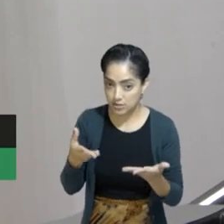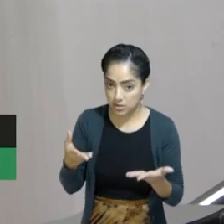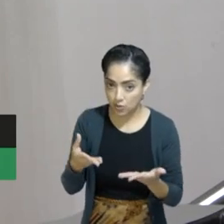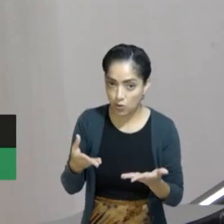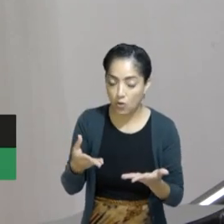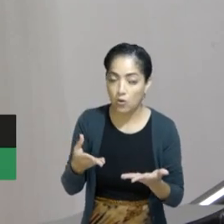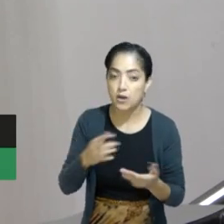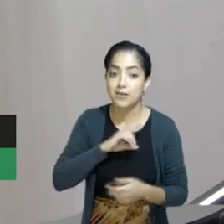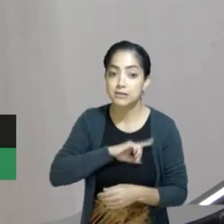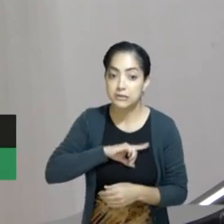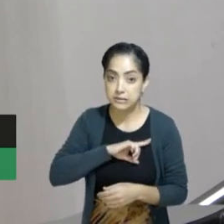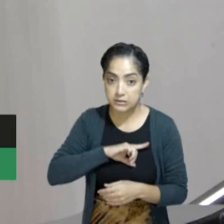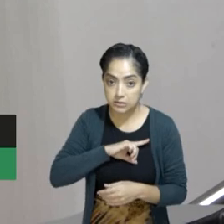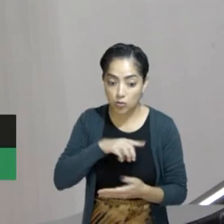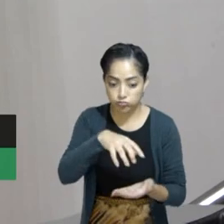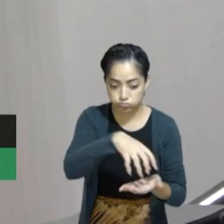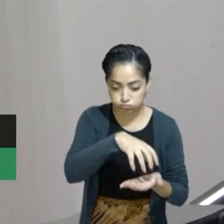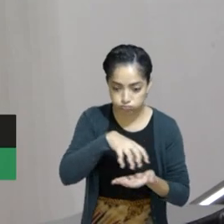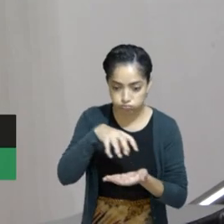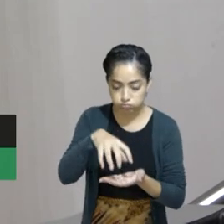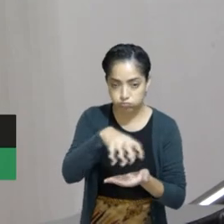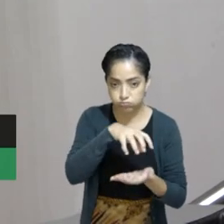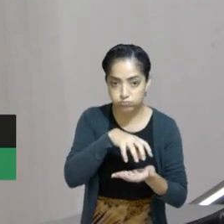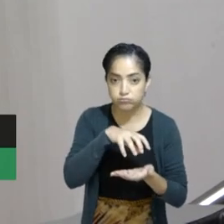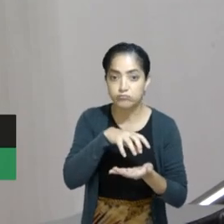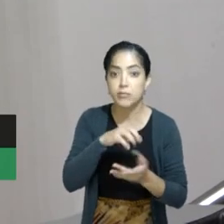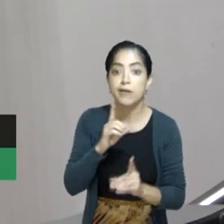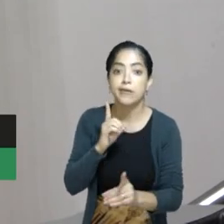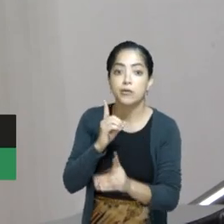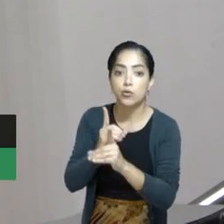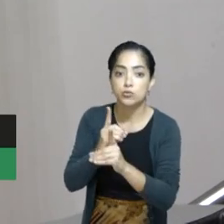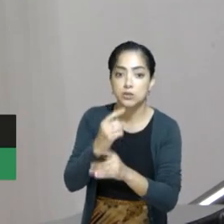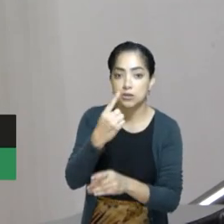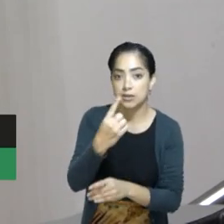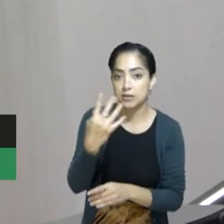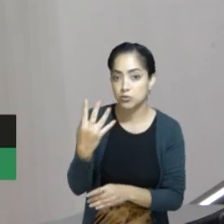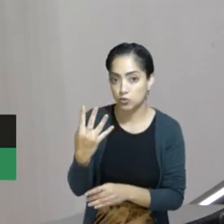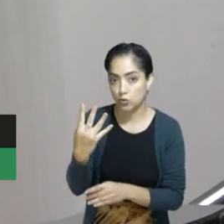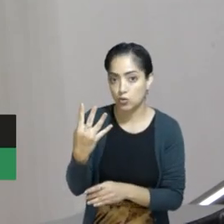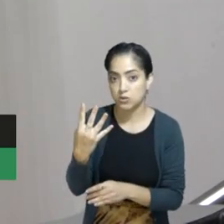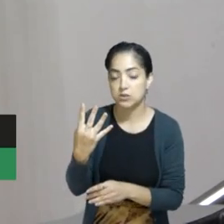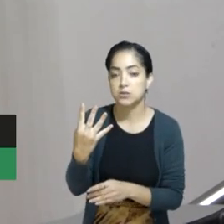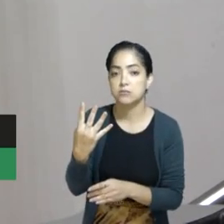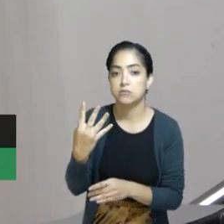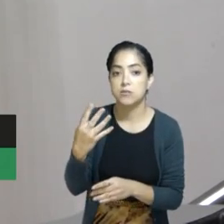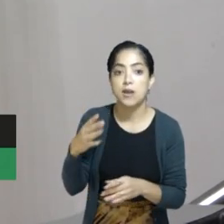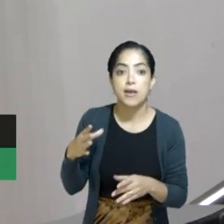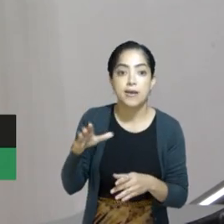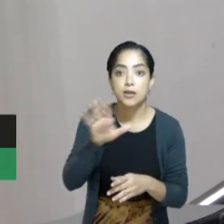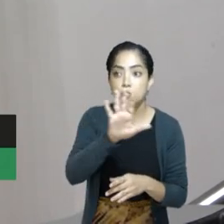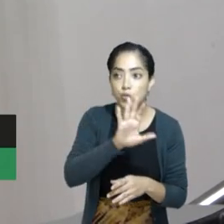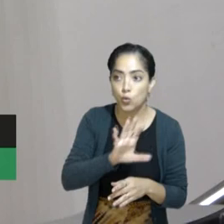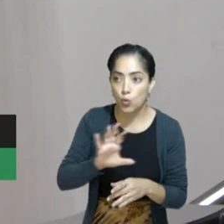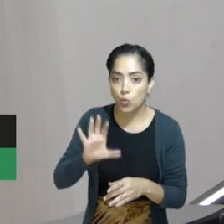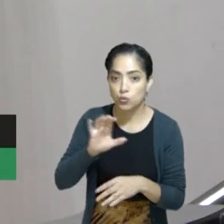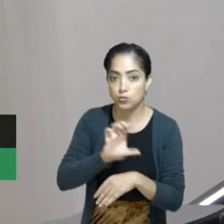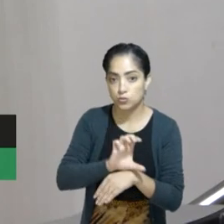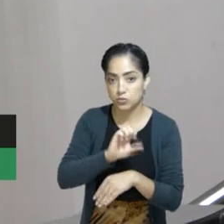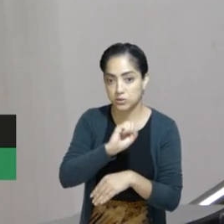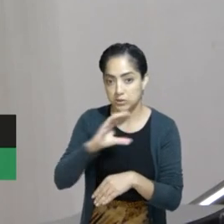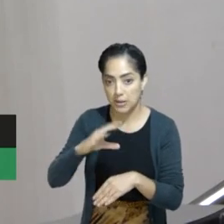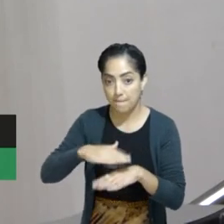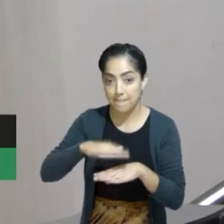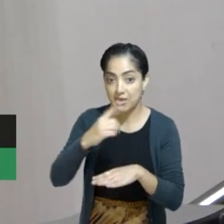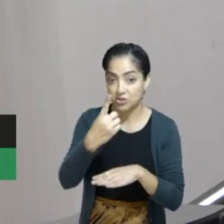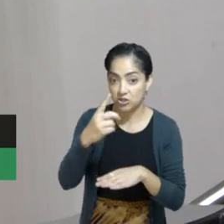delegacias as Decor deflagraram pelo menos 14 operações policiais em todo o estado foram mais de 15